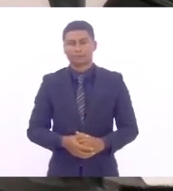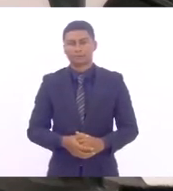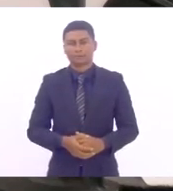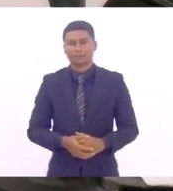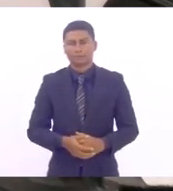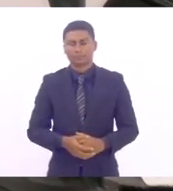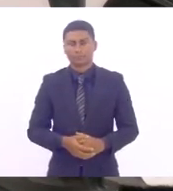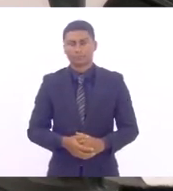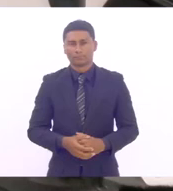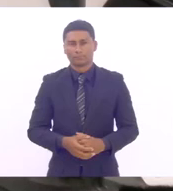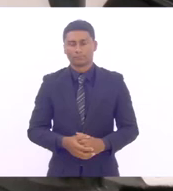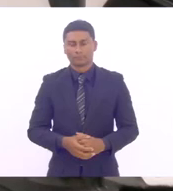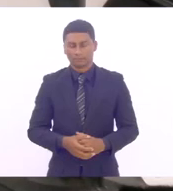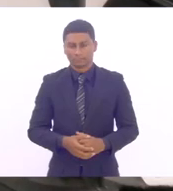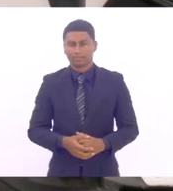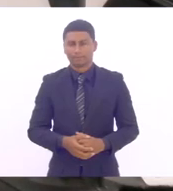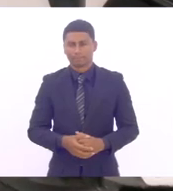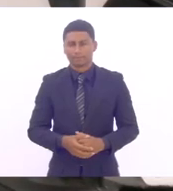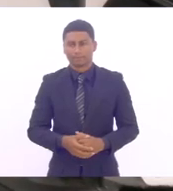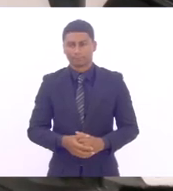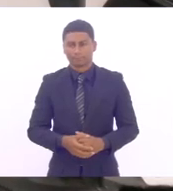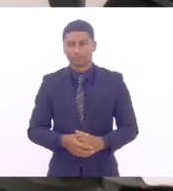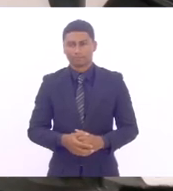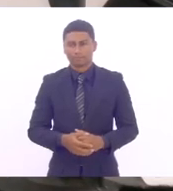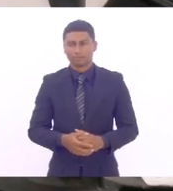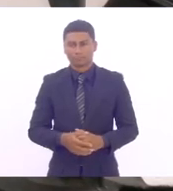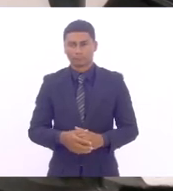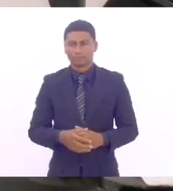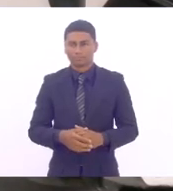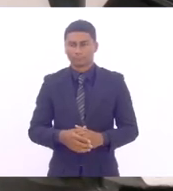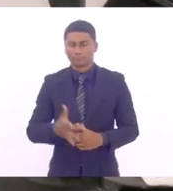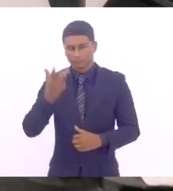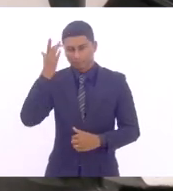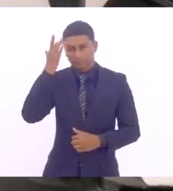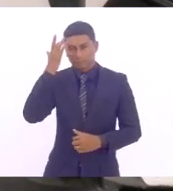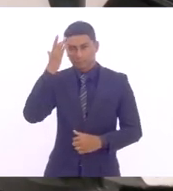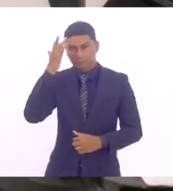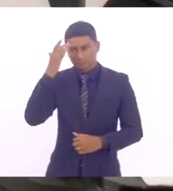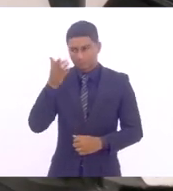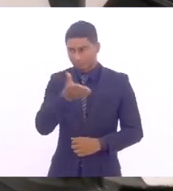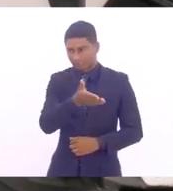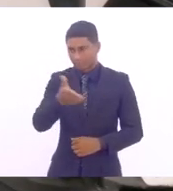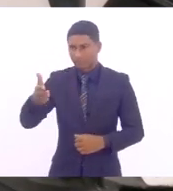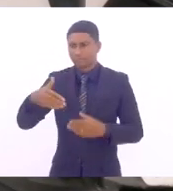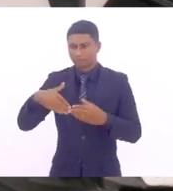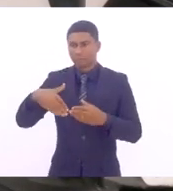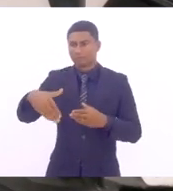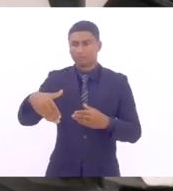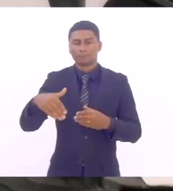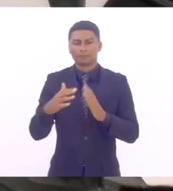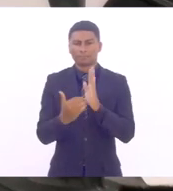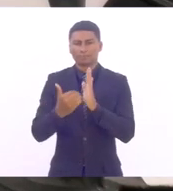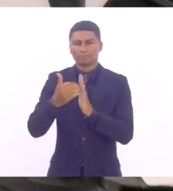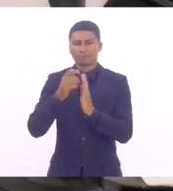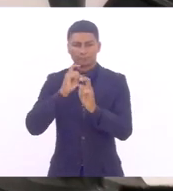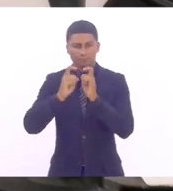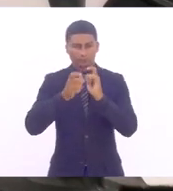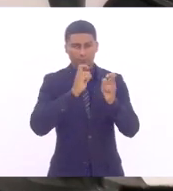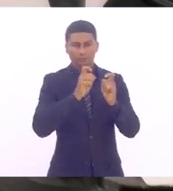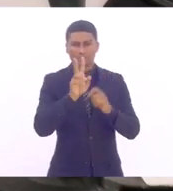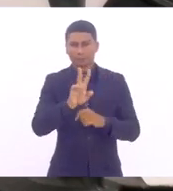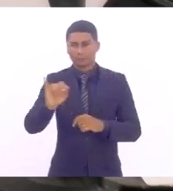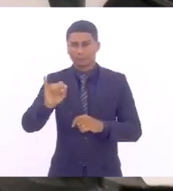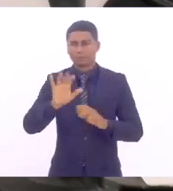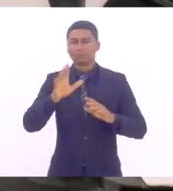Tem uma questão que será melhor enfrentada, acredito que pelos nobres colegas, mas que não posso deixar também de trazer à